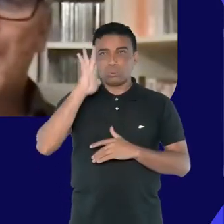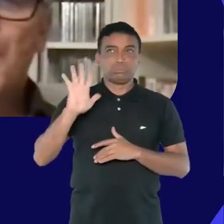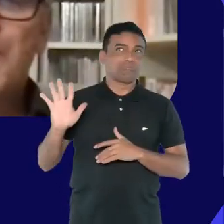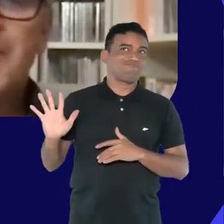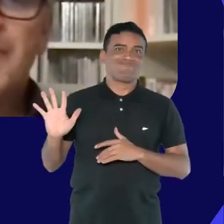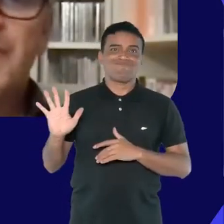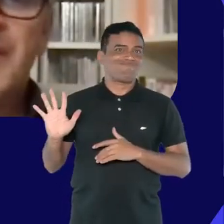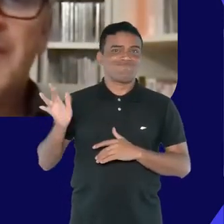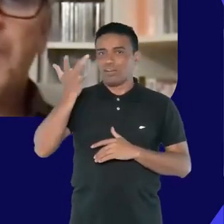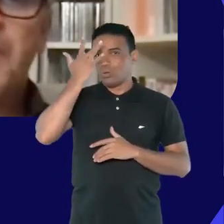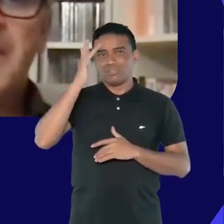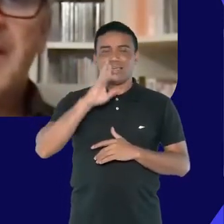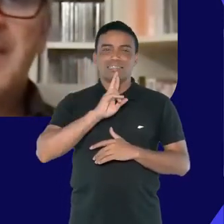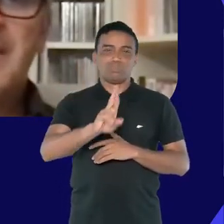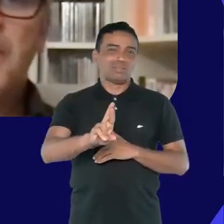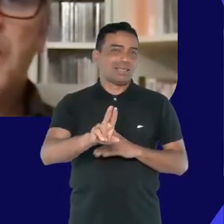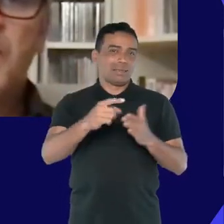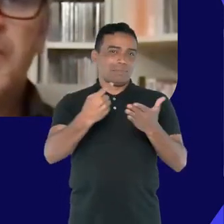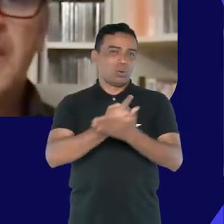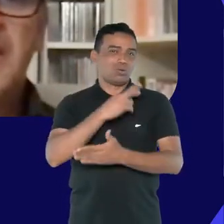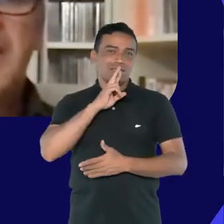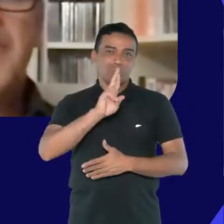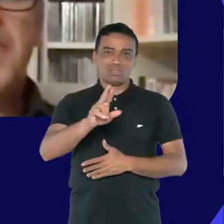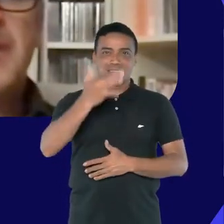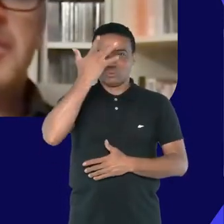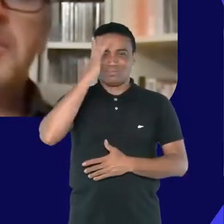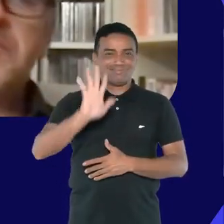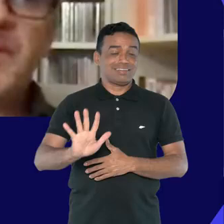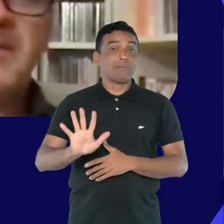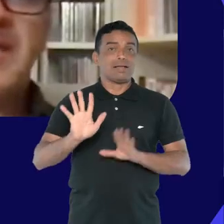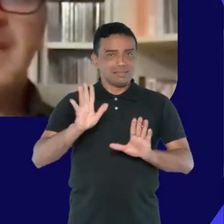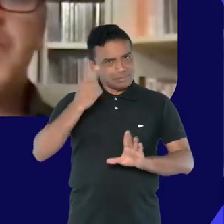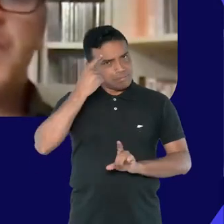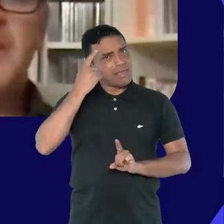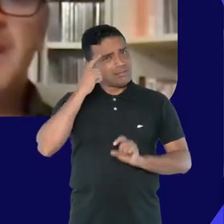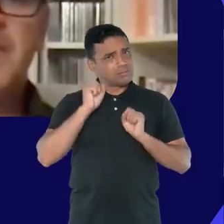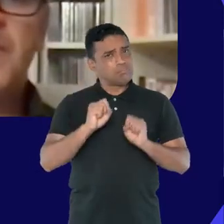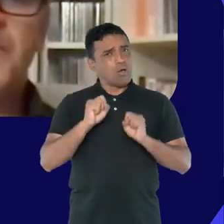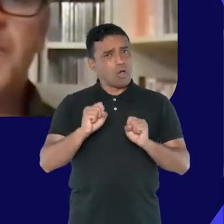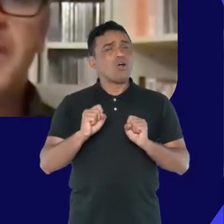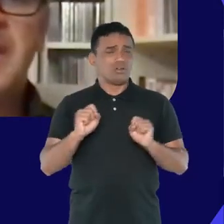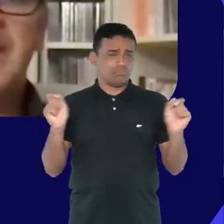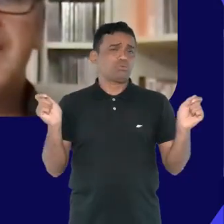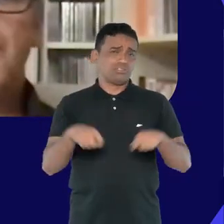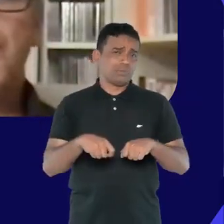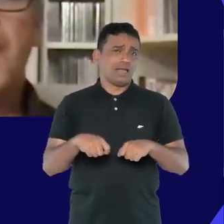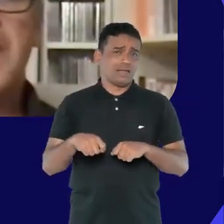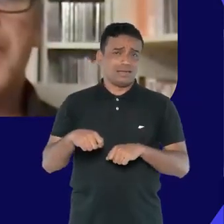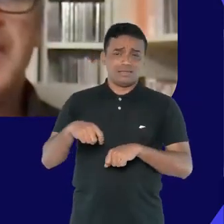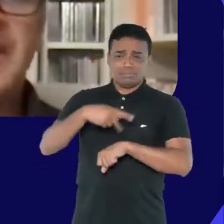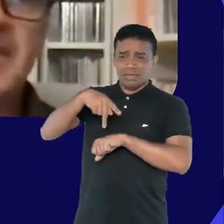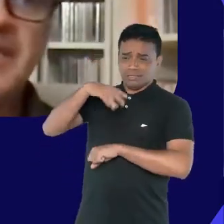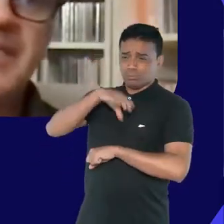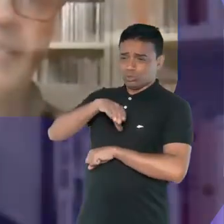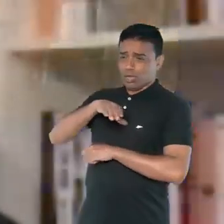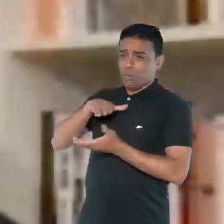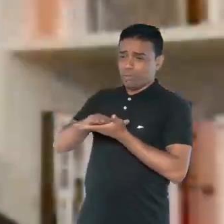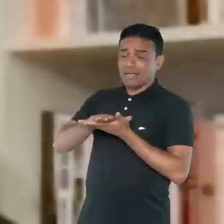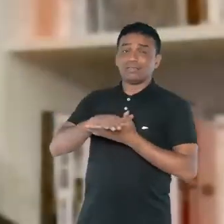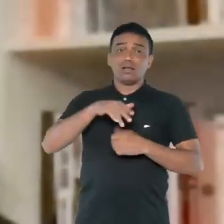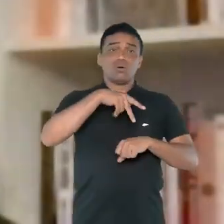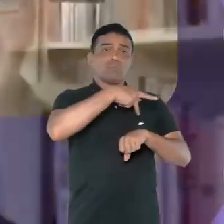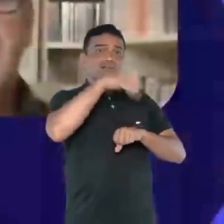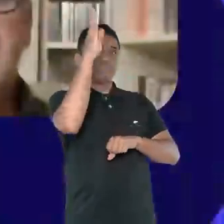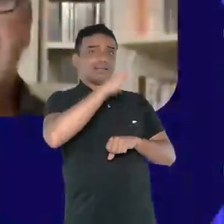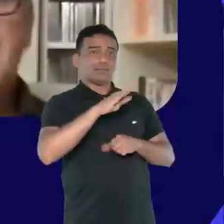não sei responder a essa pergunta, mas penso que essa poderá ser uma possibilidade. Tudo vai depender